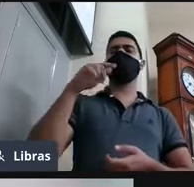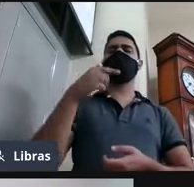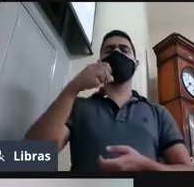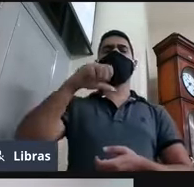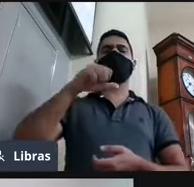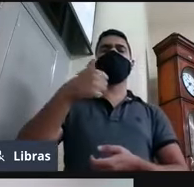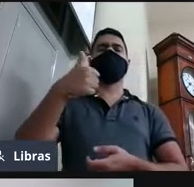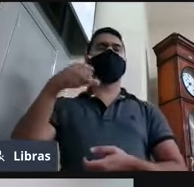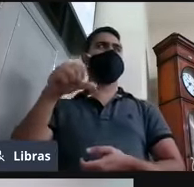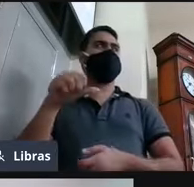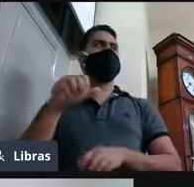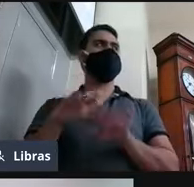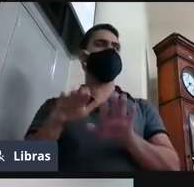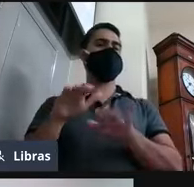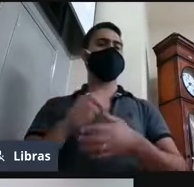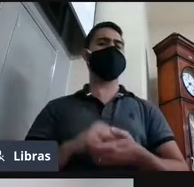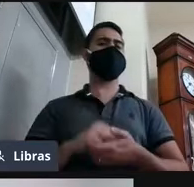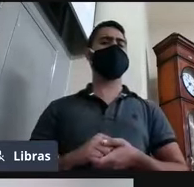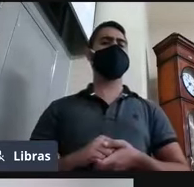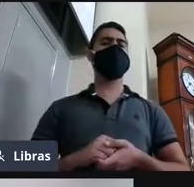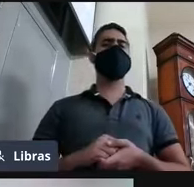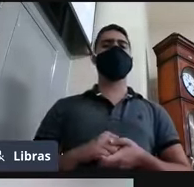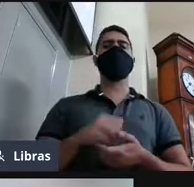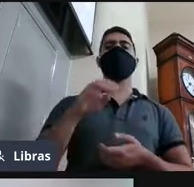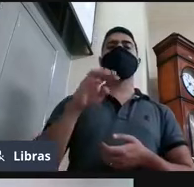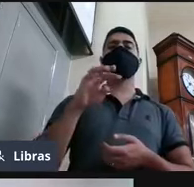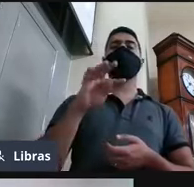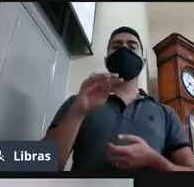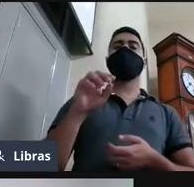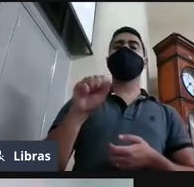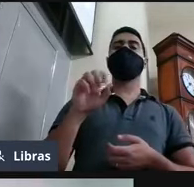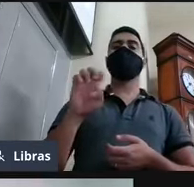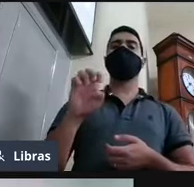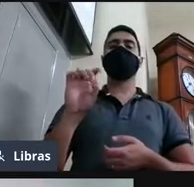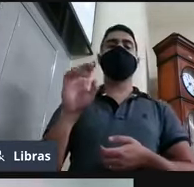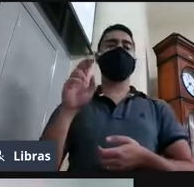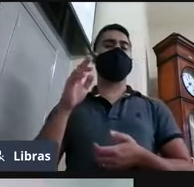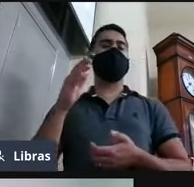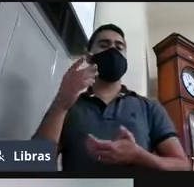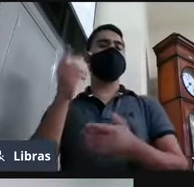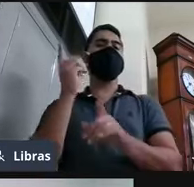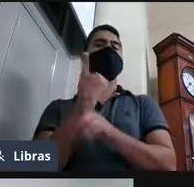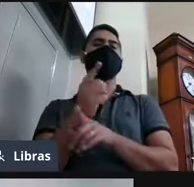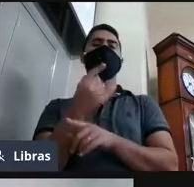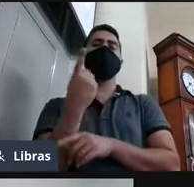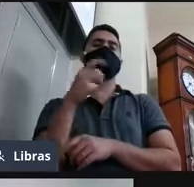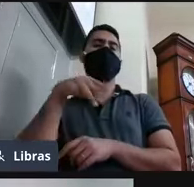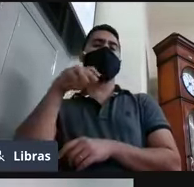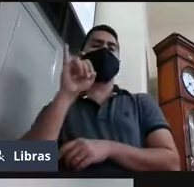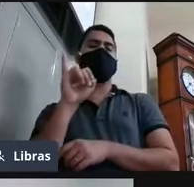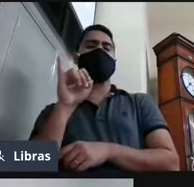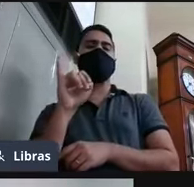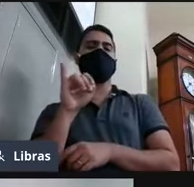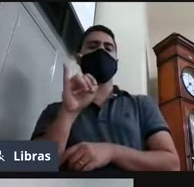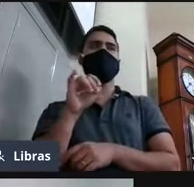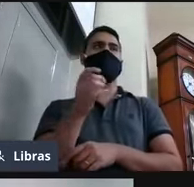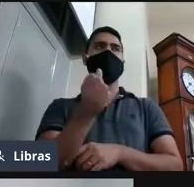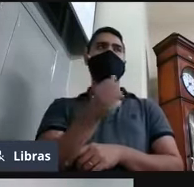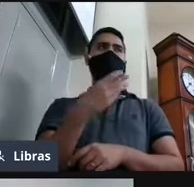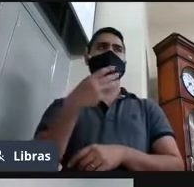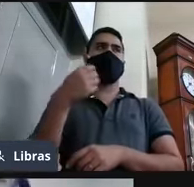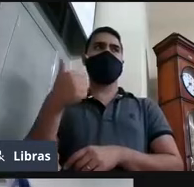2.919.000, e arredondando, que o Tribunal de Contas só achou comprovação para 1.288.000.